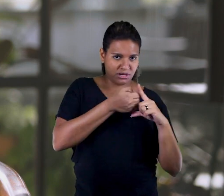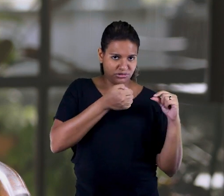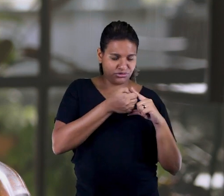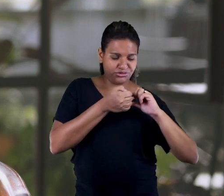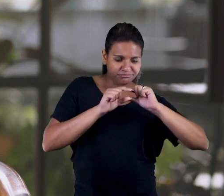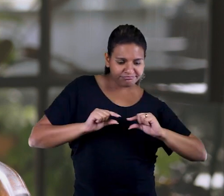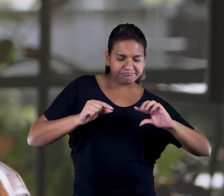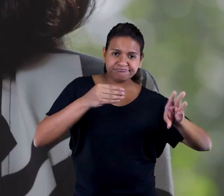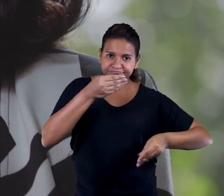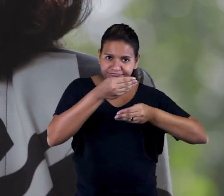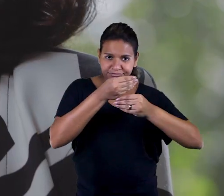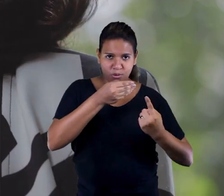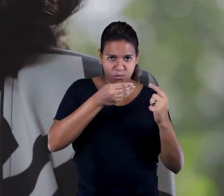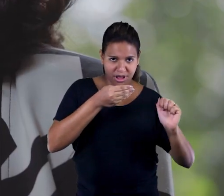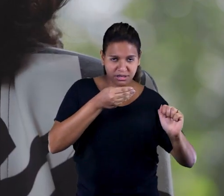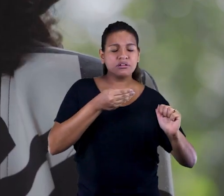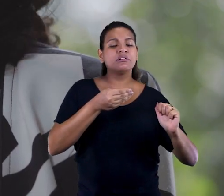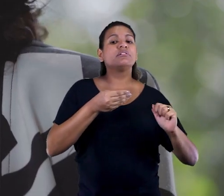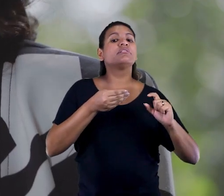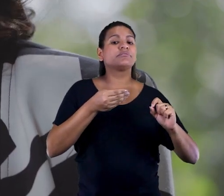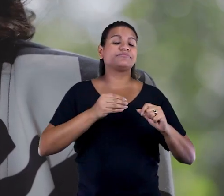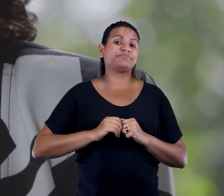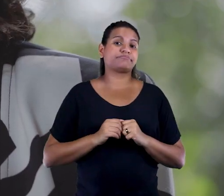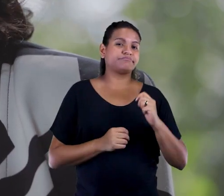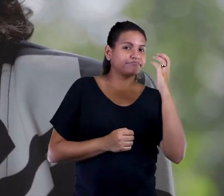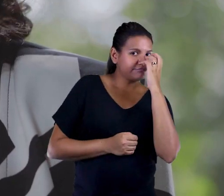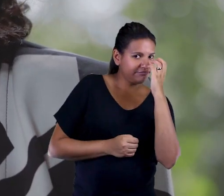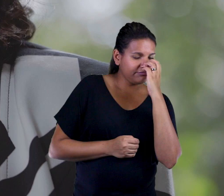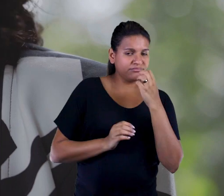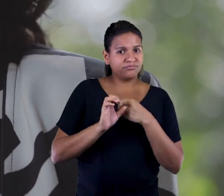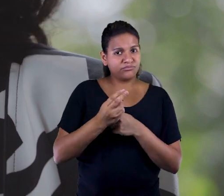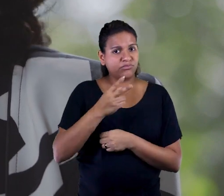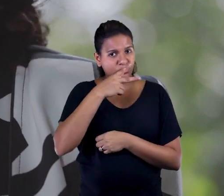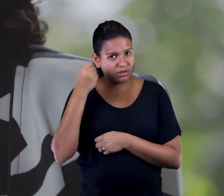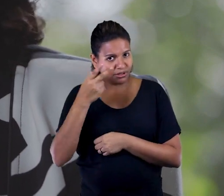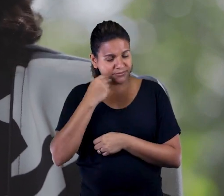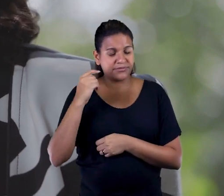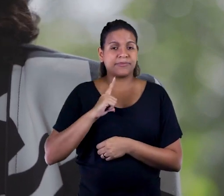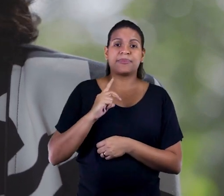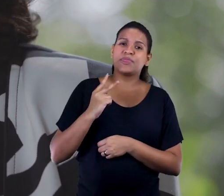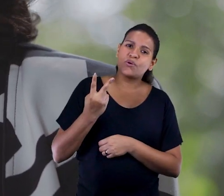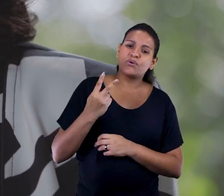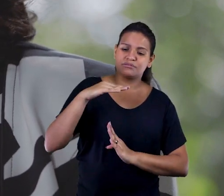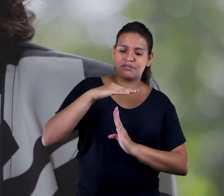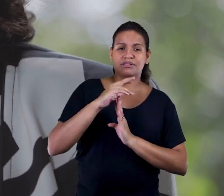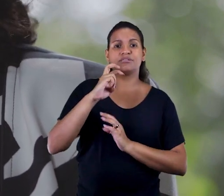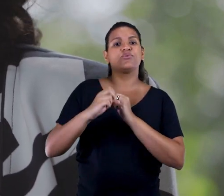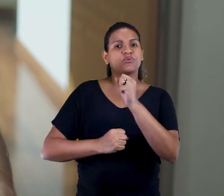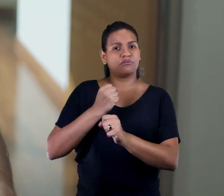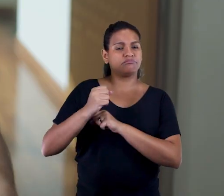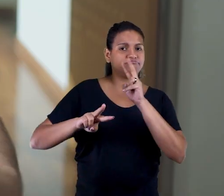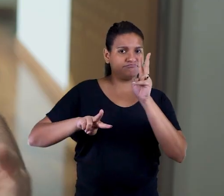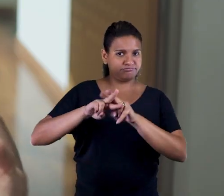parágrafo 1º-A. Se tratar de cão ou gato, a pena é de 2 a 5 anos de